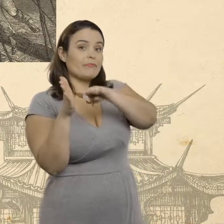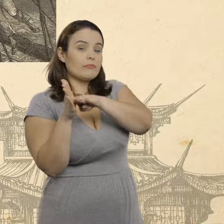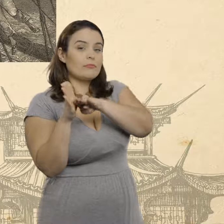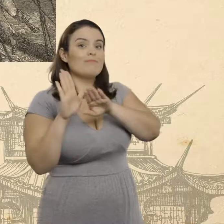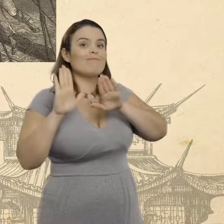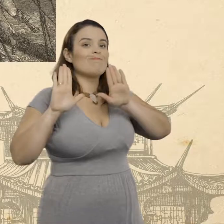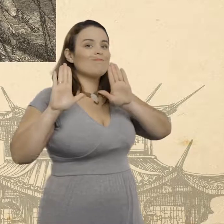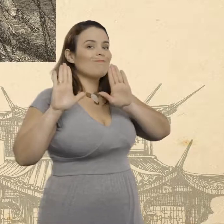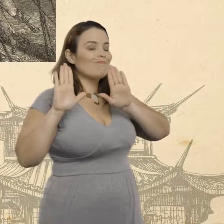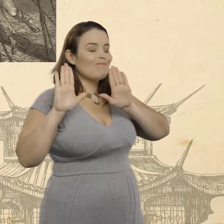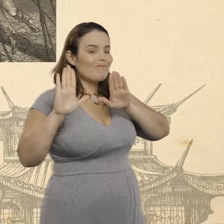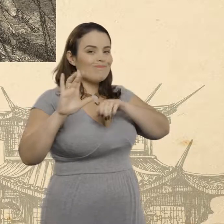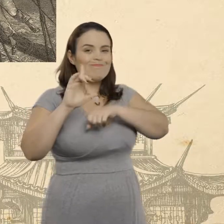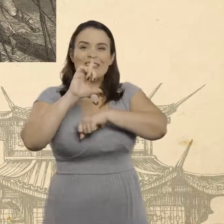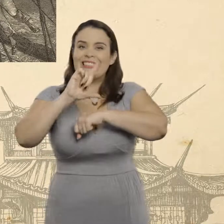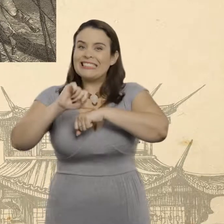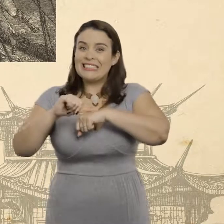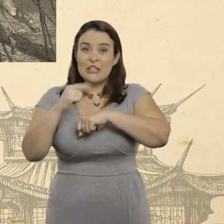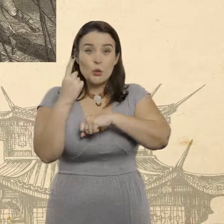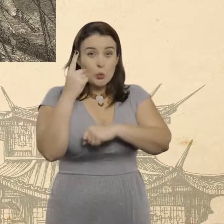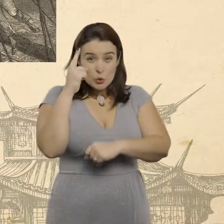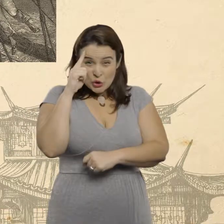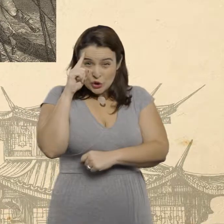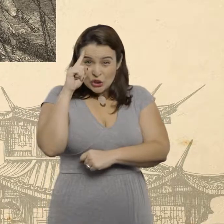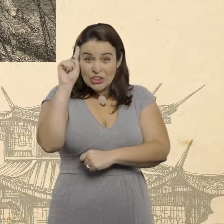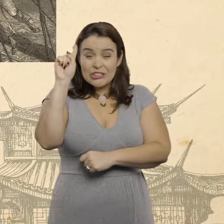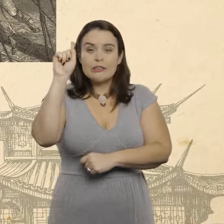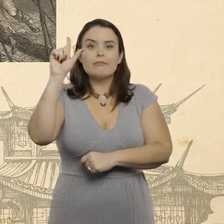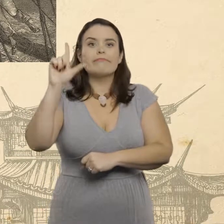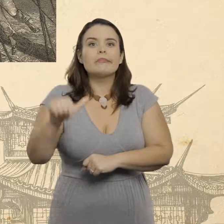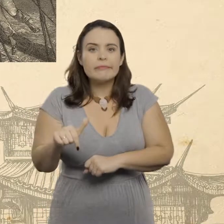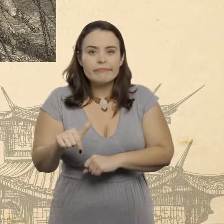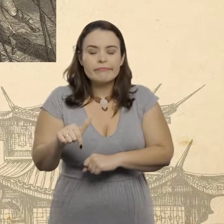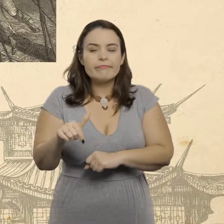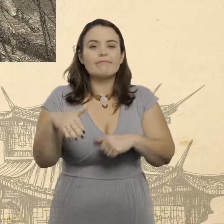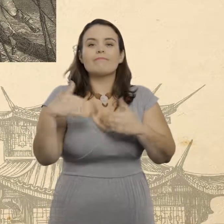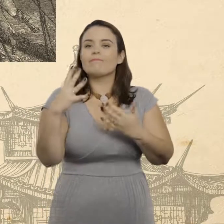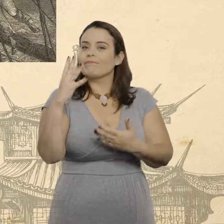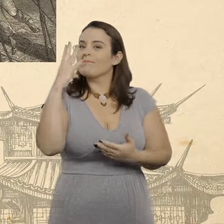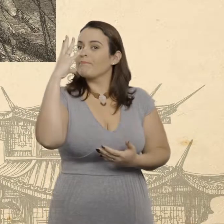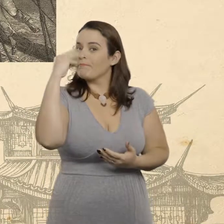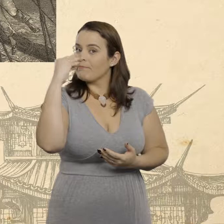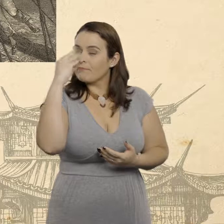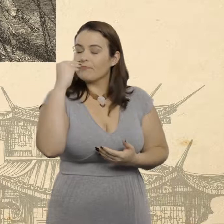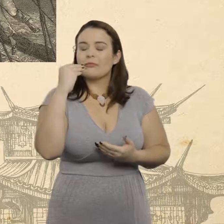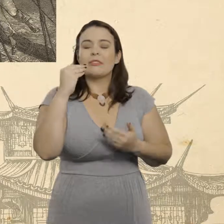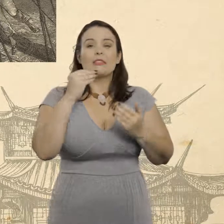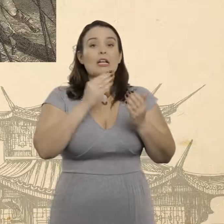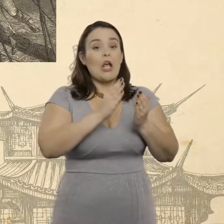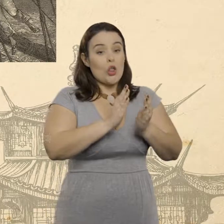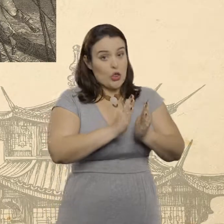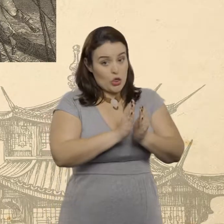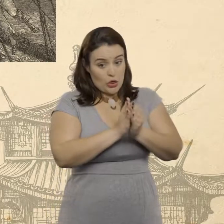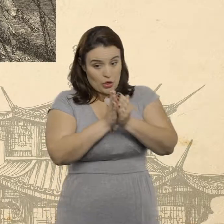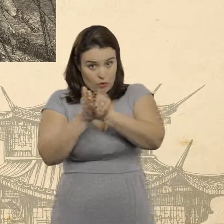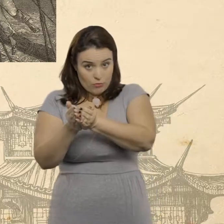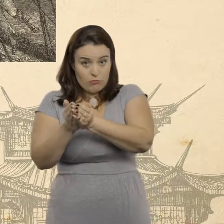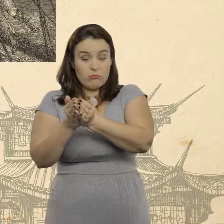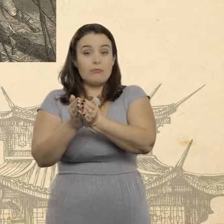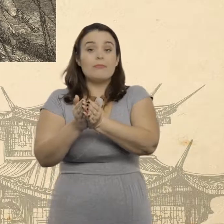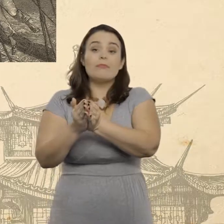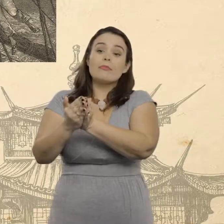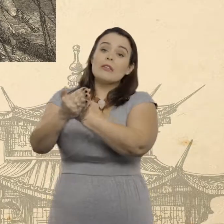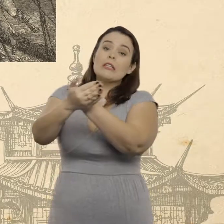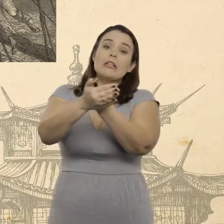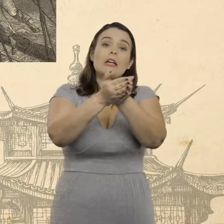tempo ruim, chegaram um dia depois. Depois de Hong Kong, eles iam pegar outro navio até Yokohama, no